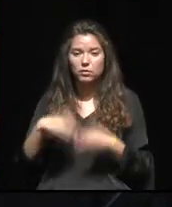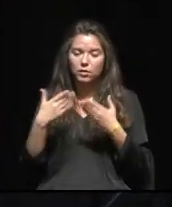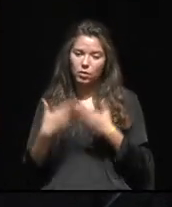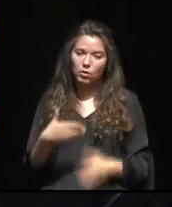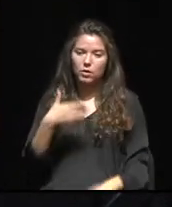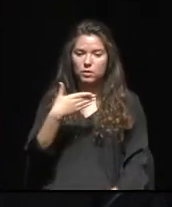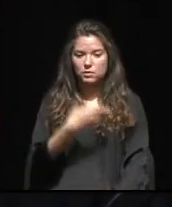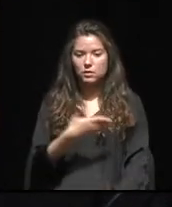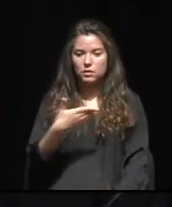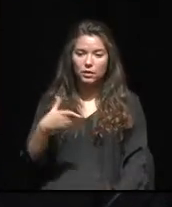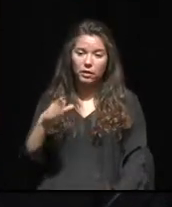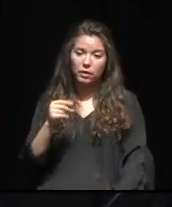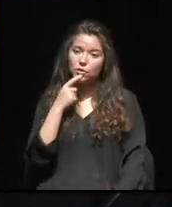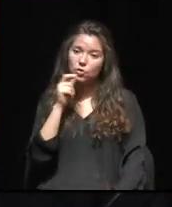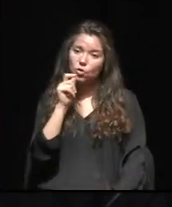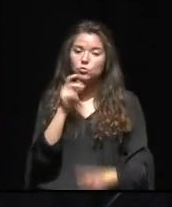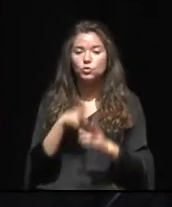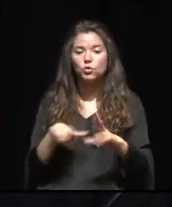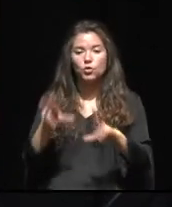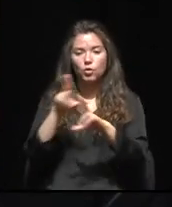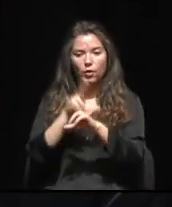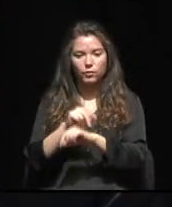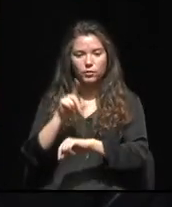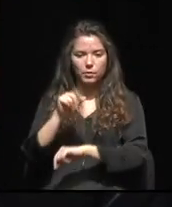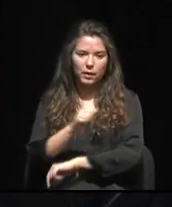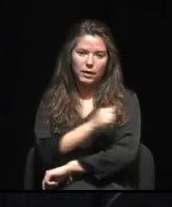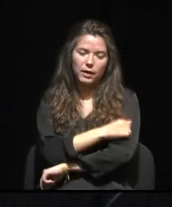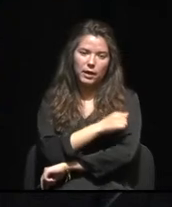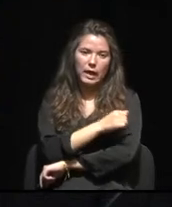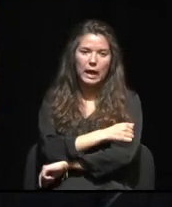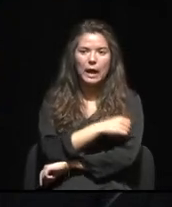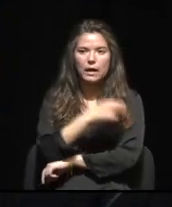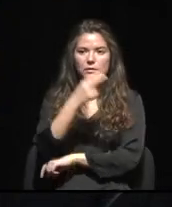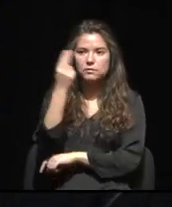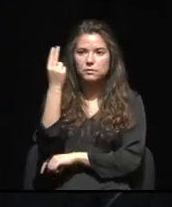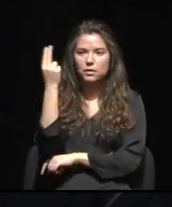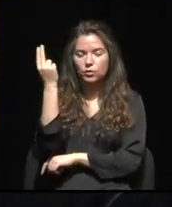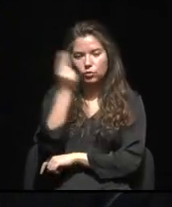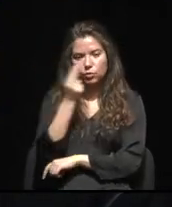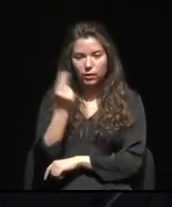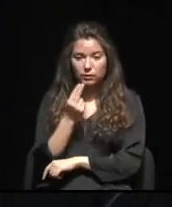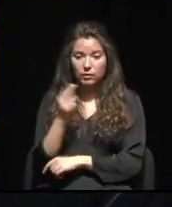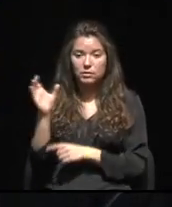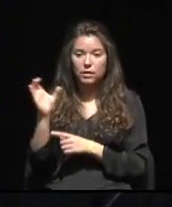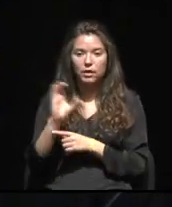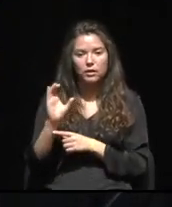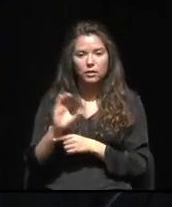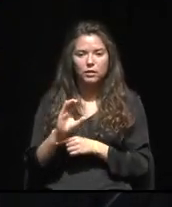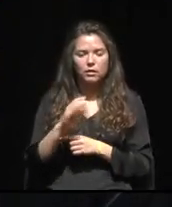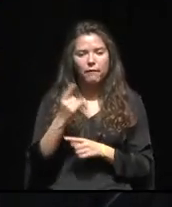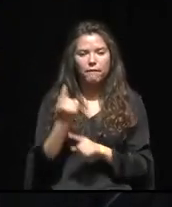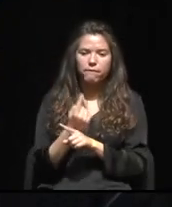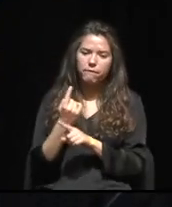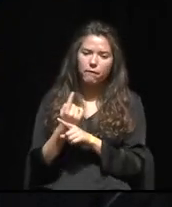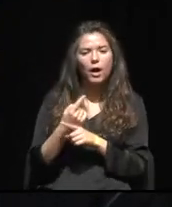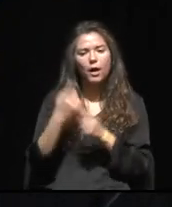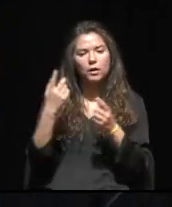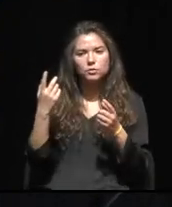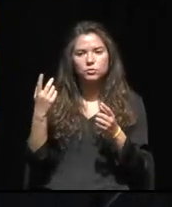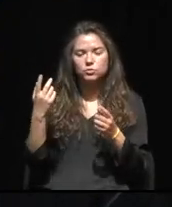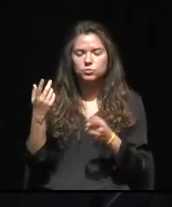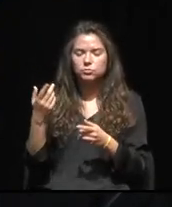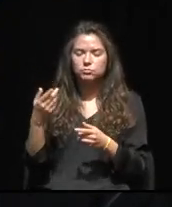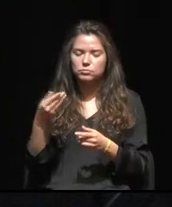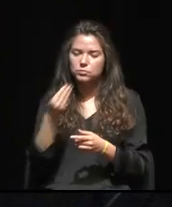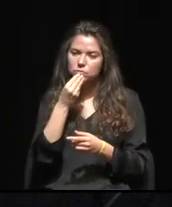mais de 110 nomes também na casa do artista em carnide cerca de duas centenas de artistas se reuniram no almoço confraternização